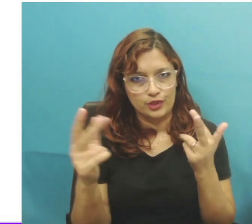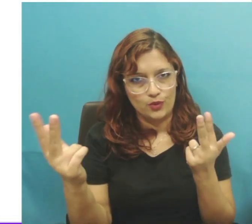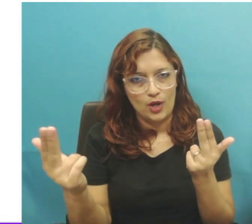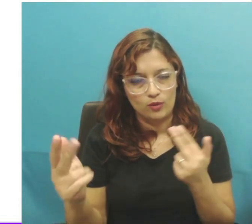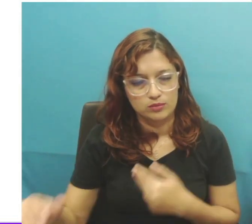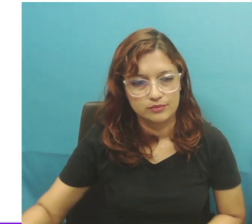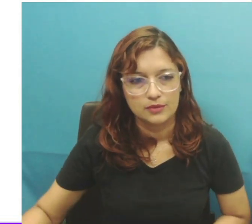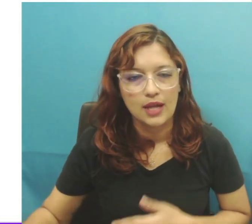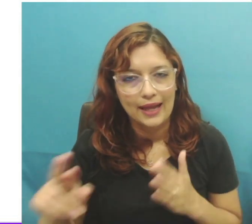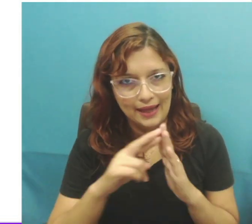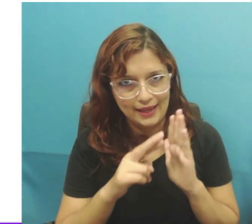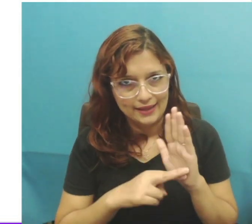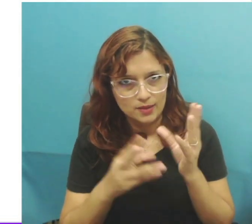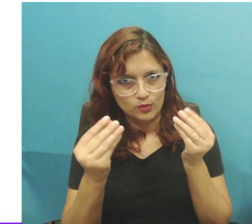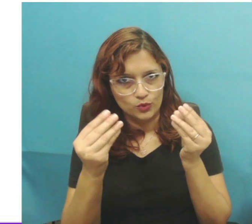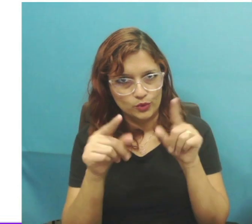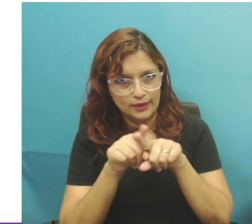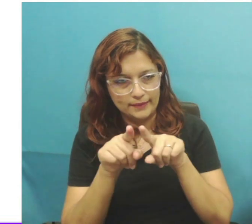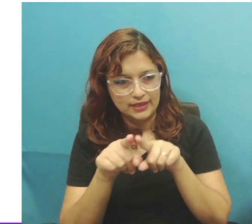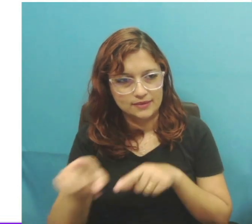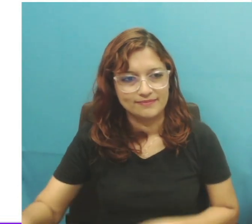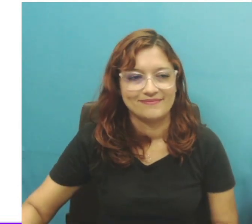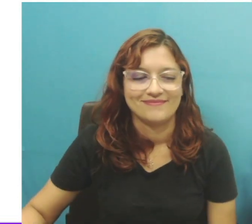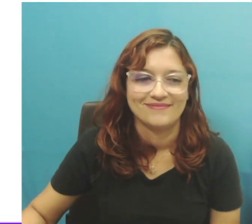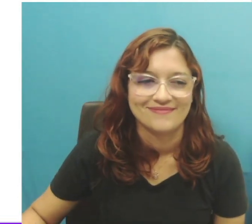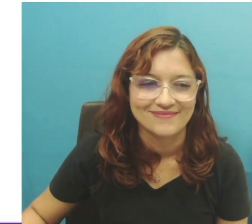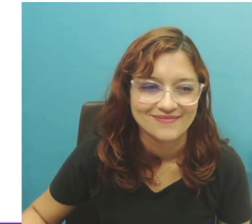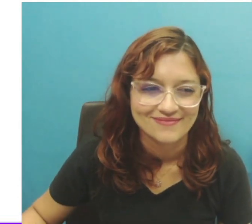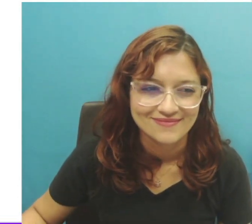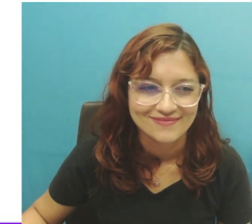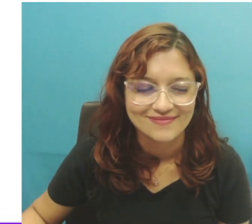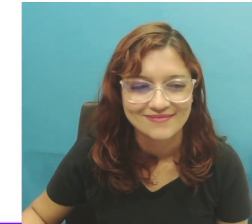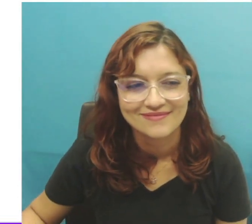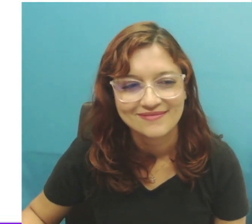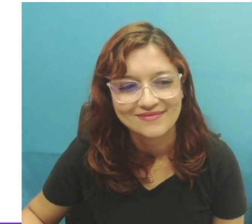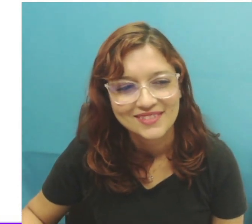Libras também pode ser aprofundada da mesma forma.